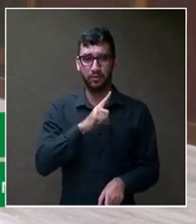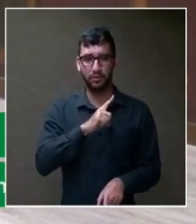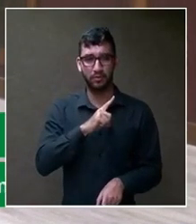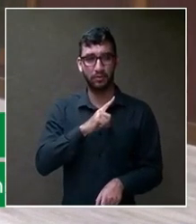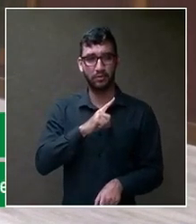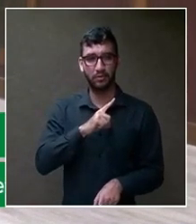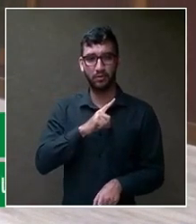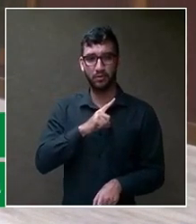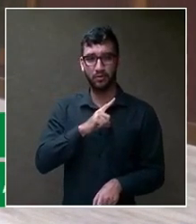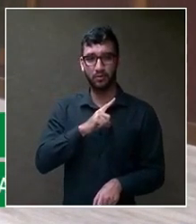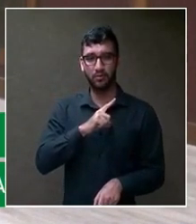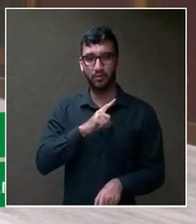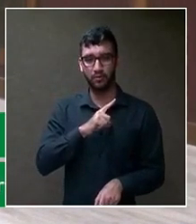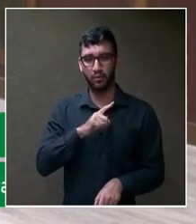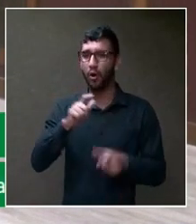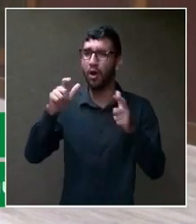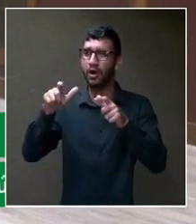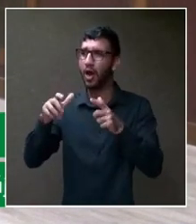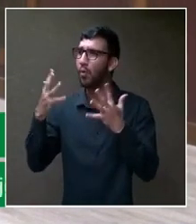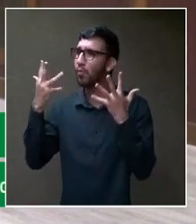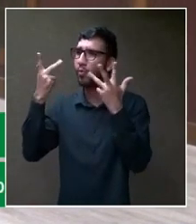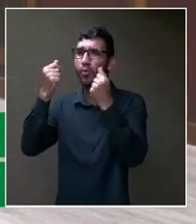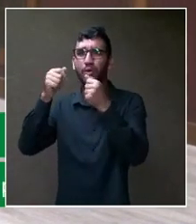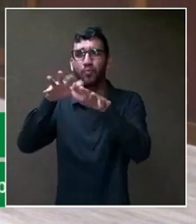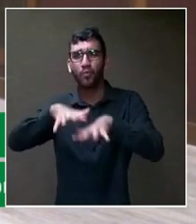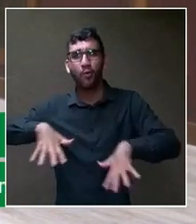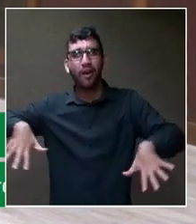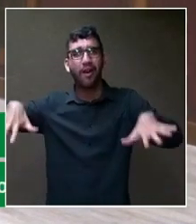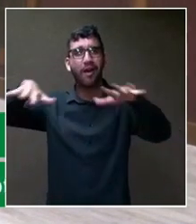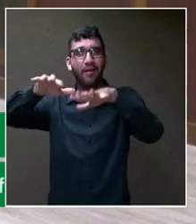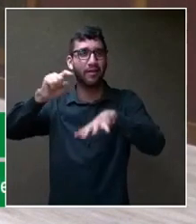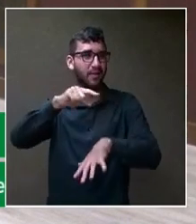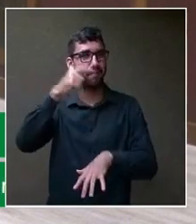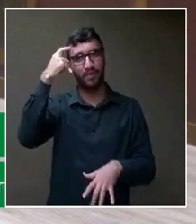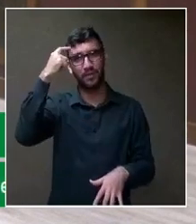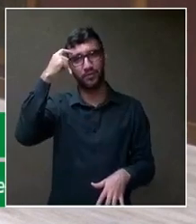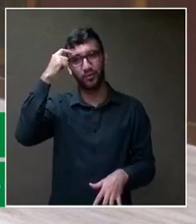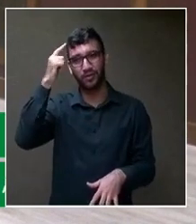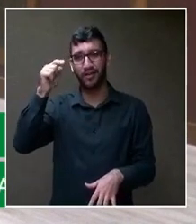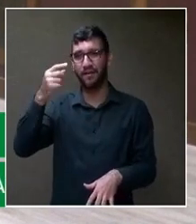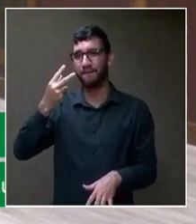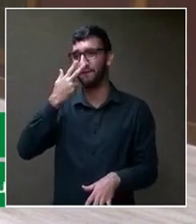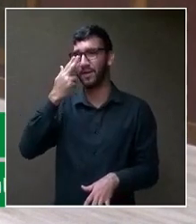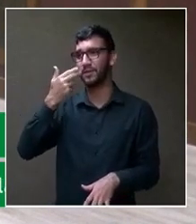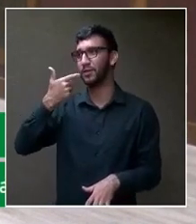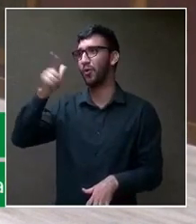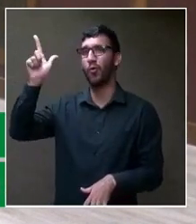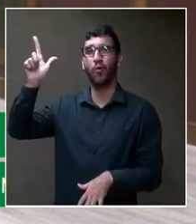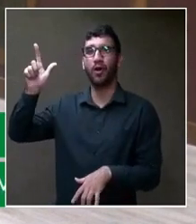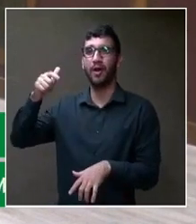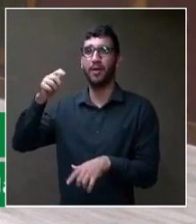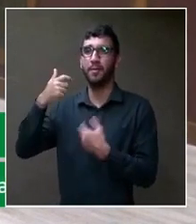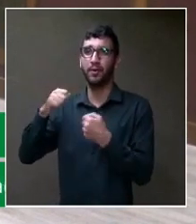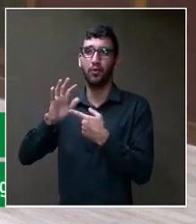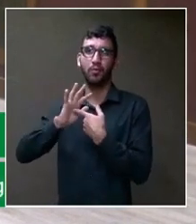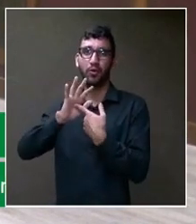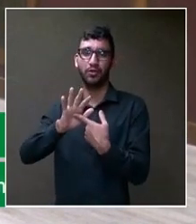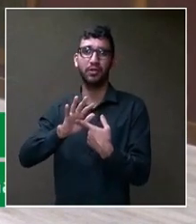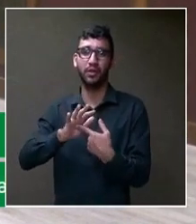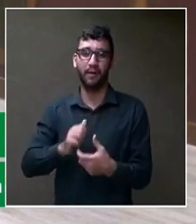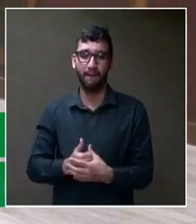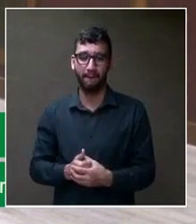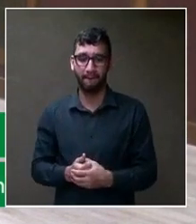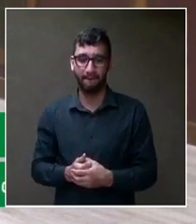um bronze, e era um lugar tipo, muito bonito, que tinha um lago, e ele achou que ela estava fora da cidade, ela teve que bater foto, mostrar... Sim, sim. Era uma coisa.